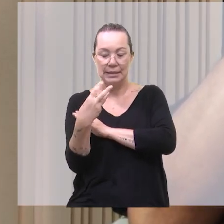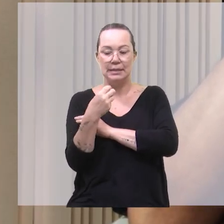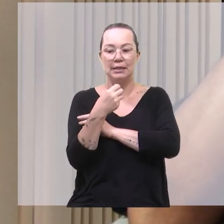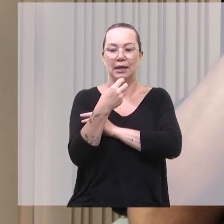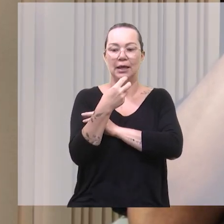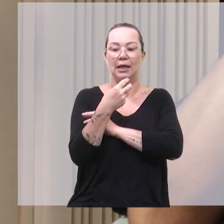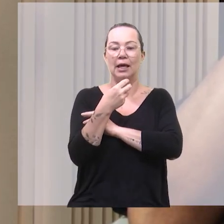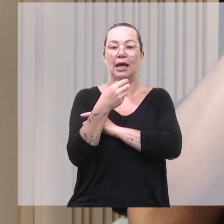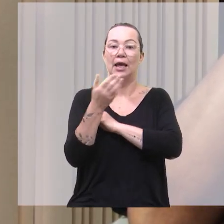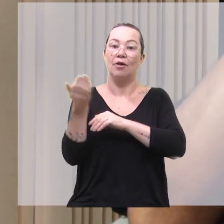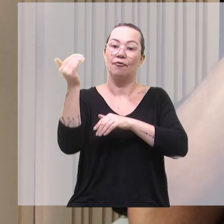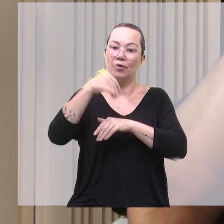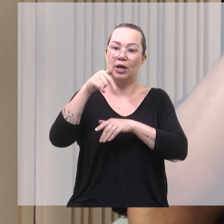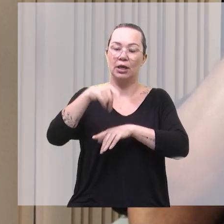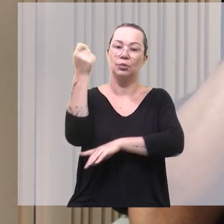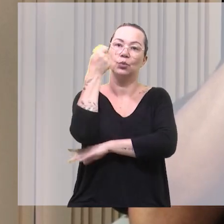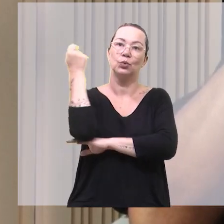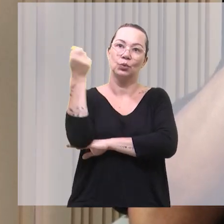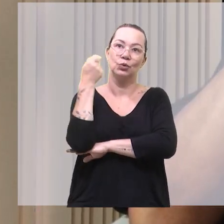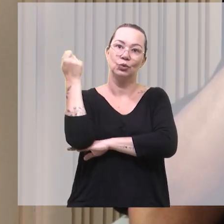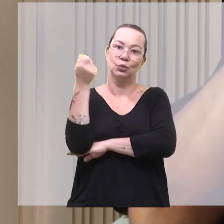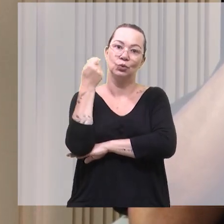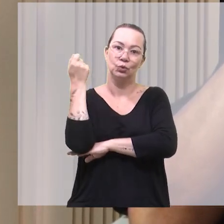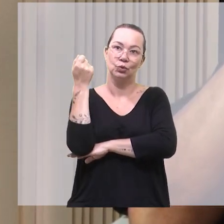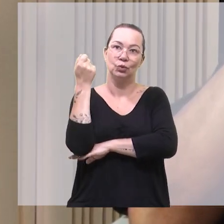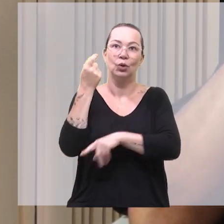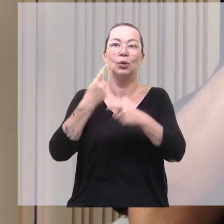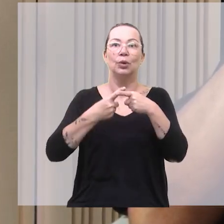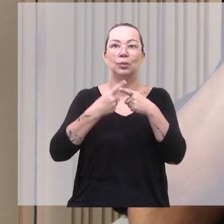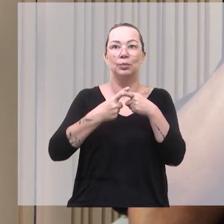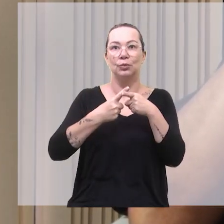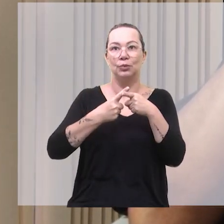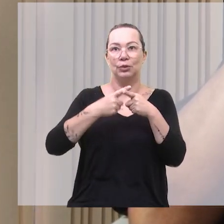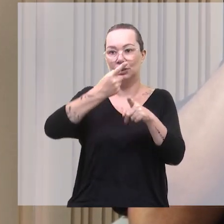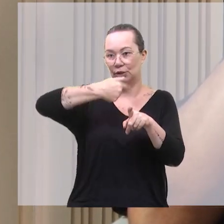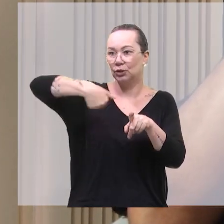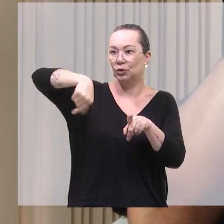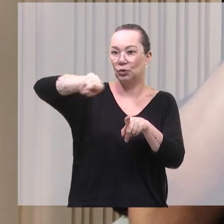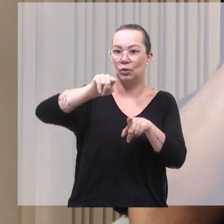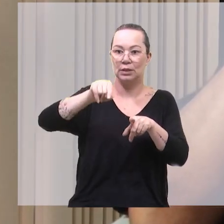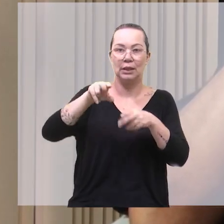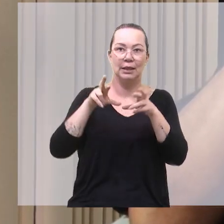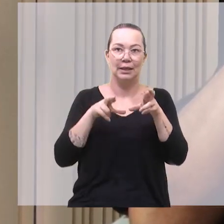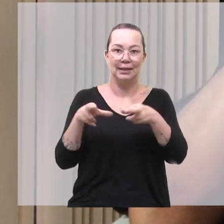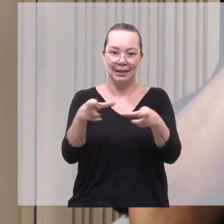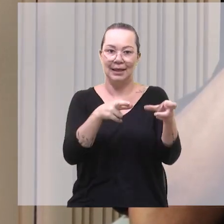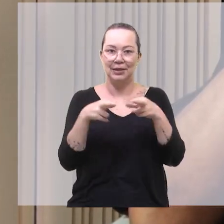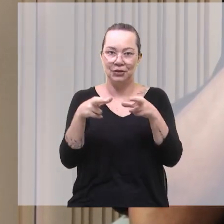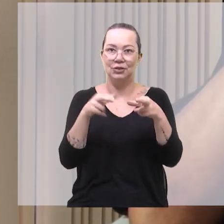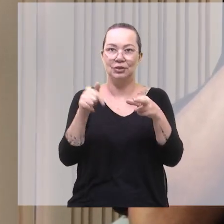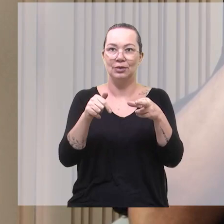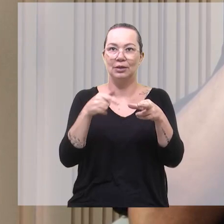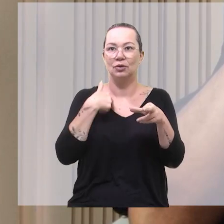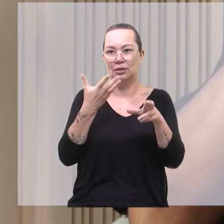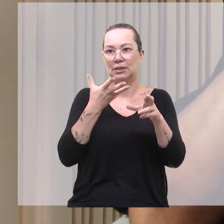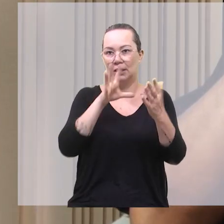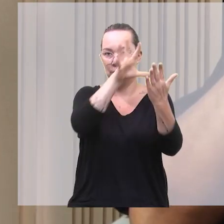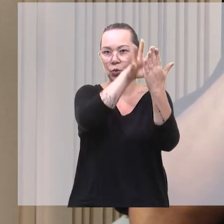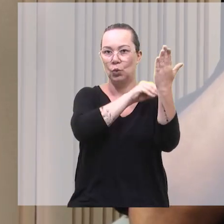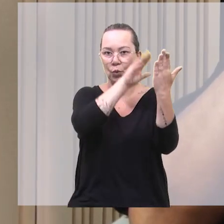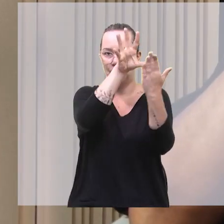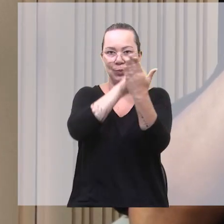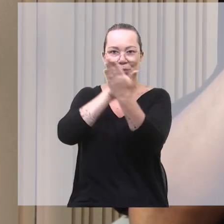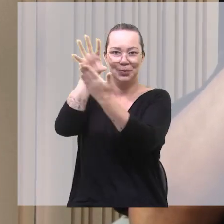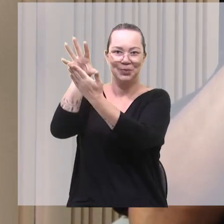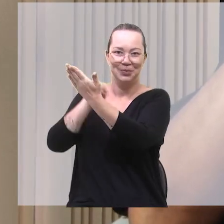2023, ele veio para o Rio Grande do Sul, porque nós, nas regiões municipais, temos mania muito de imitar os outros,